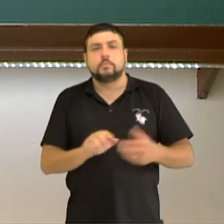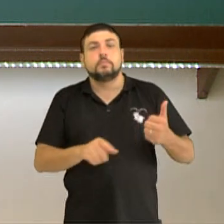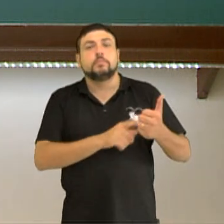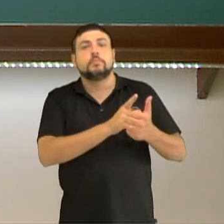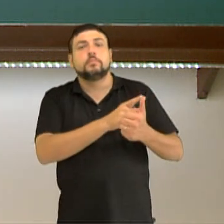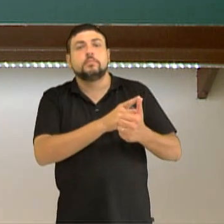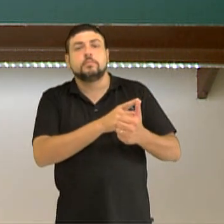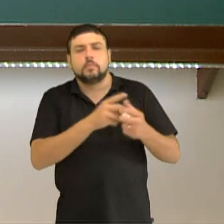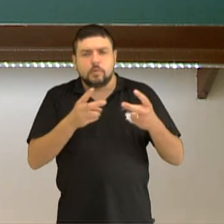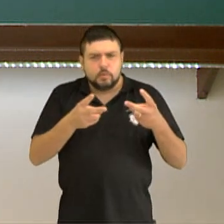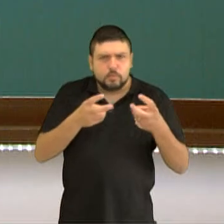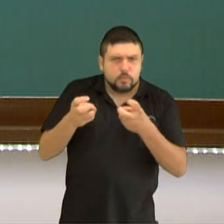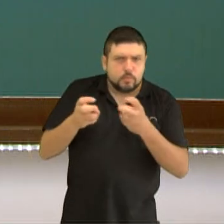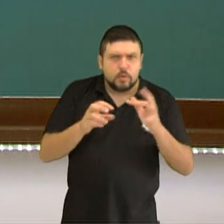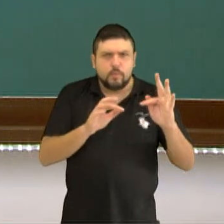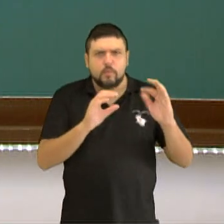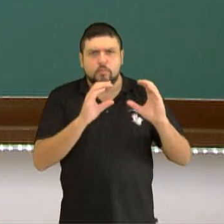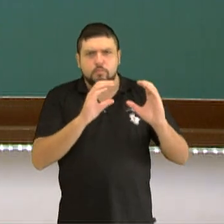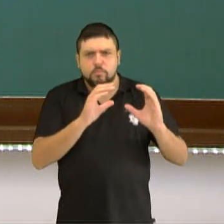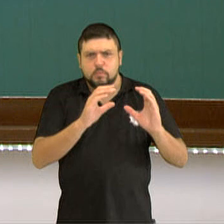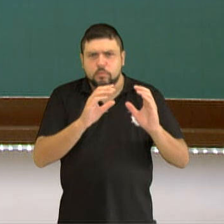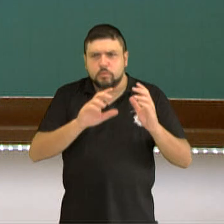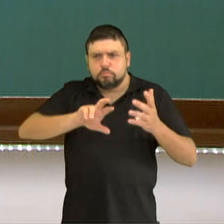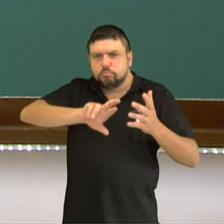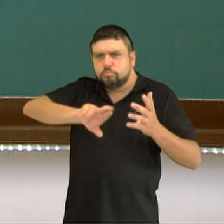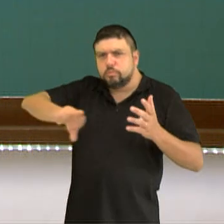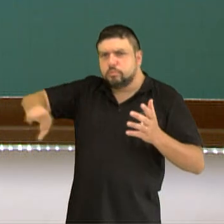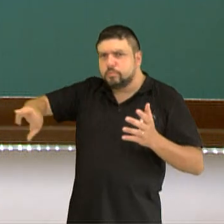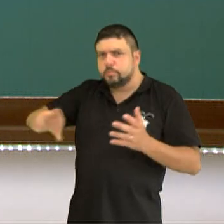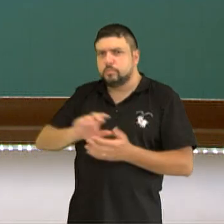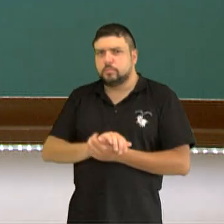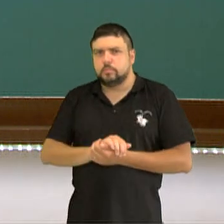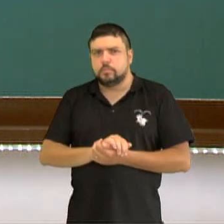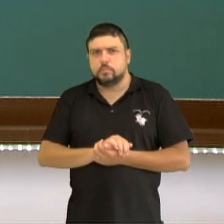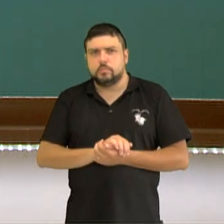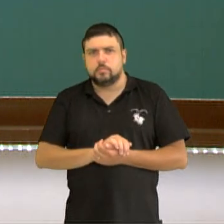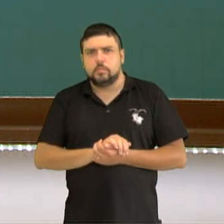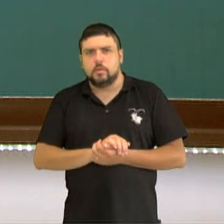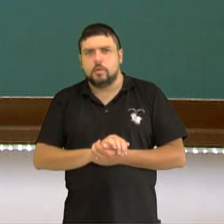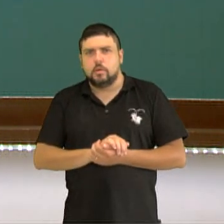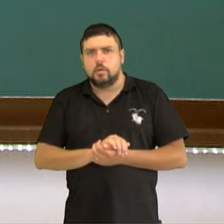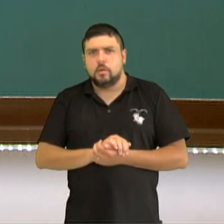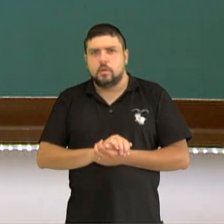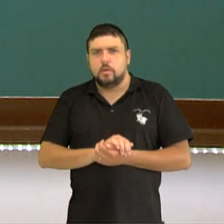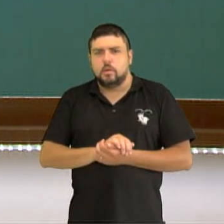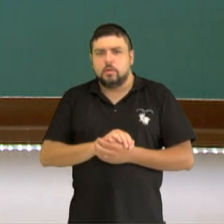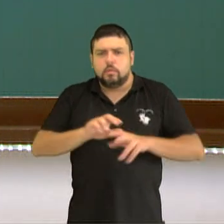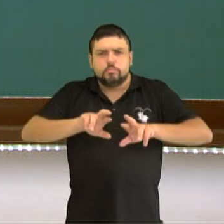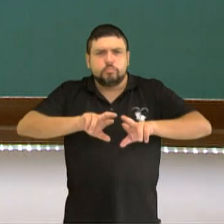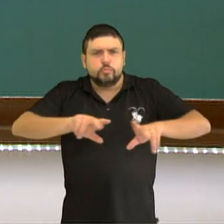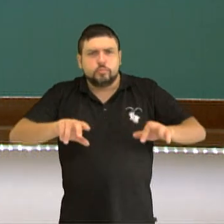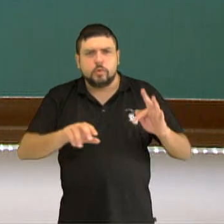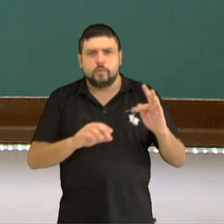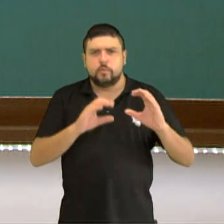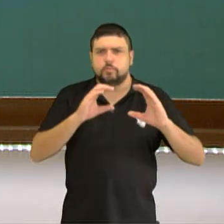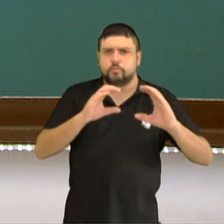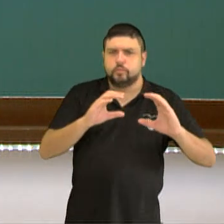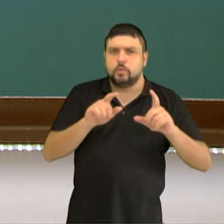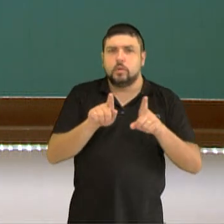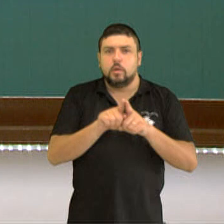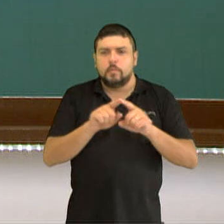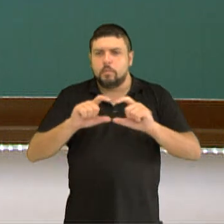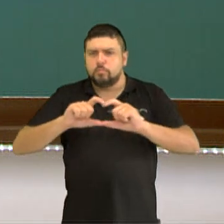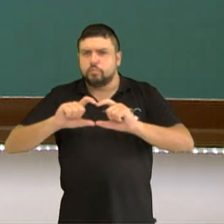funções e realizar cálculos envolvendo-as. Reconhecer diferentes funções por meio de sua representação